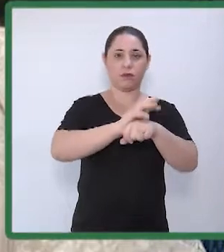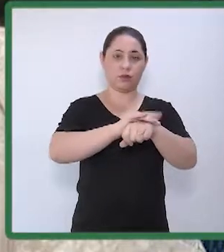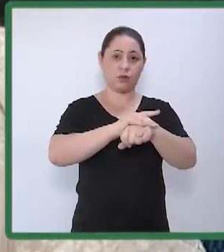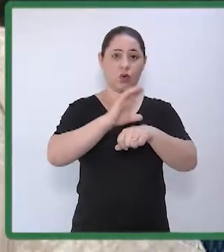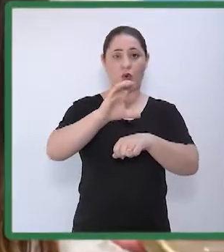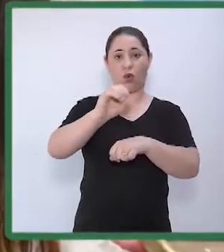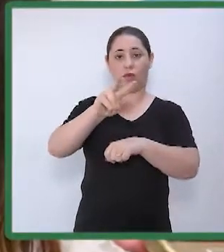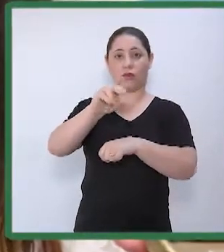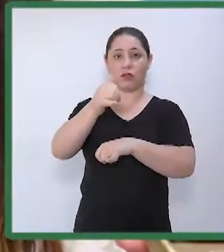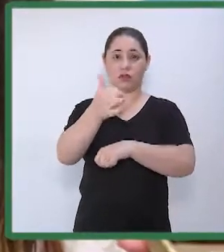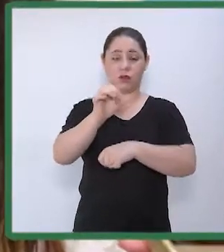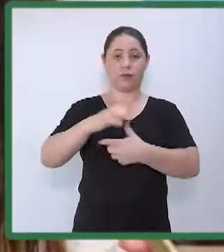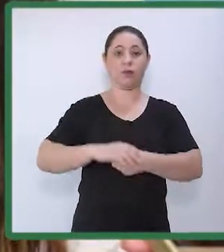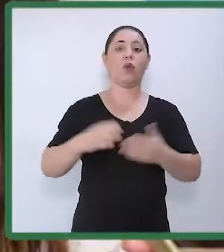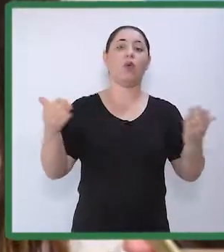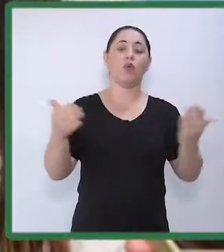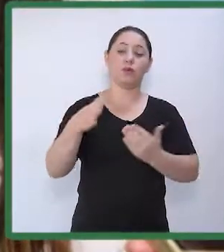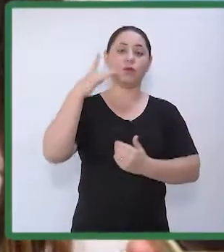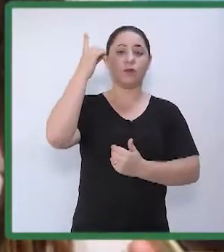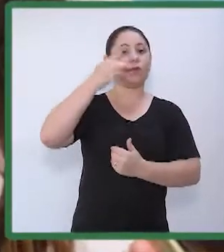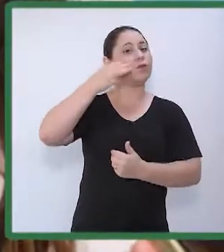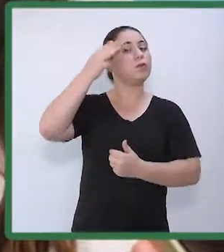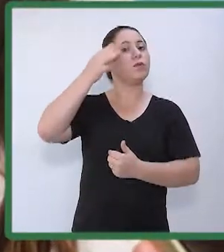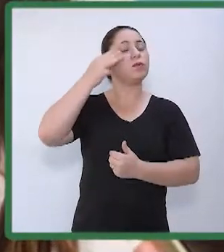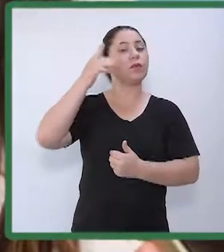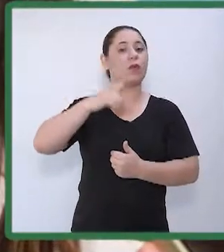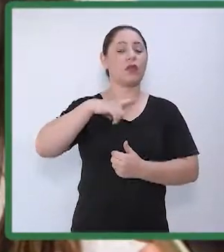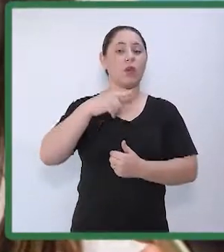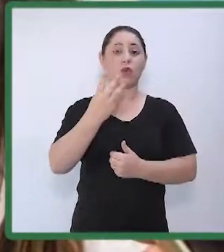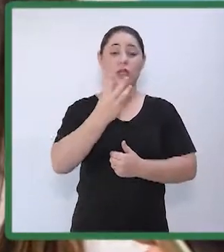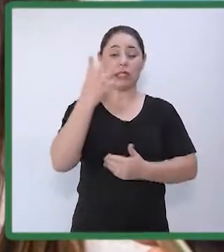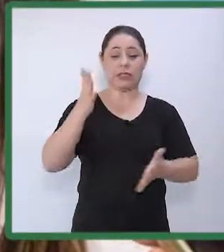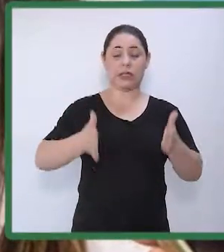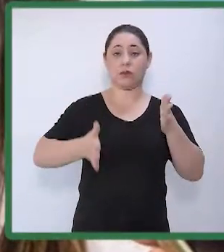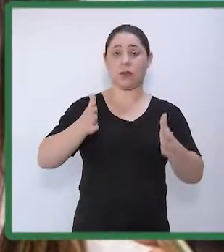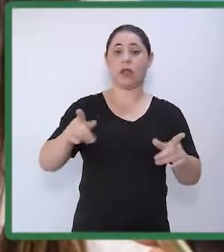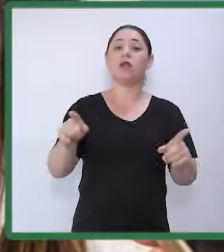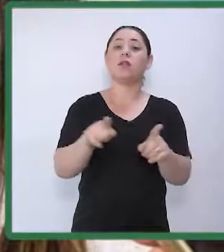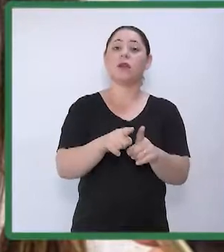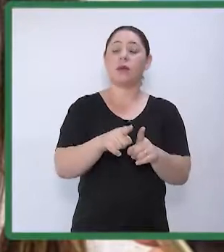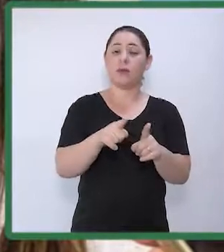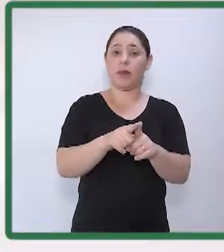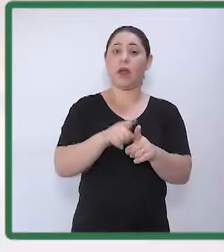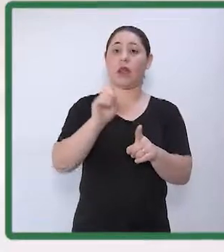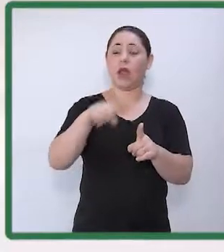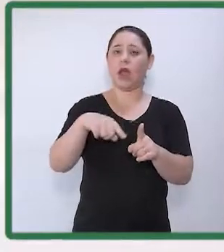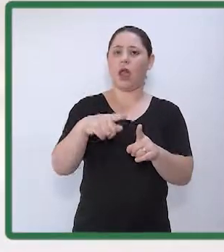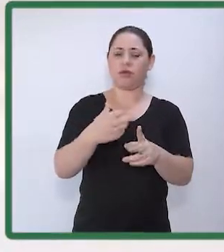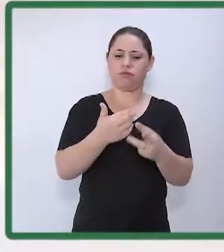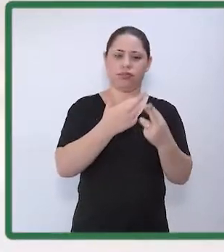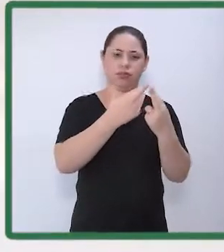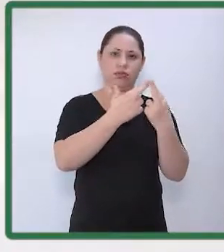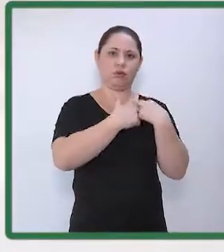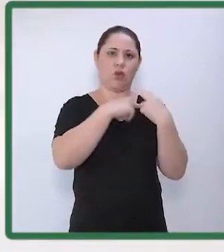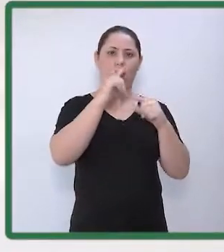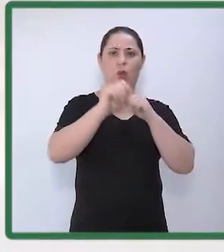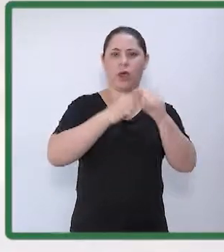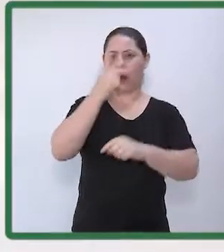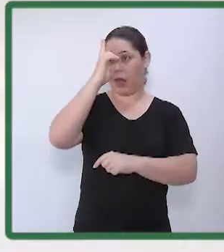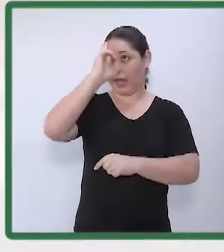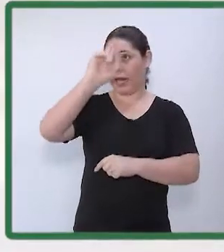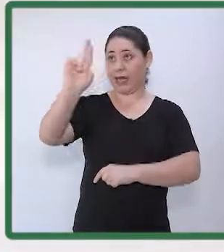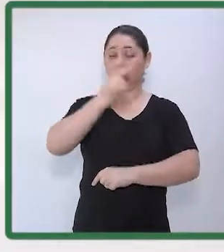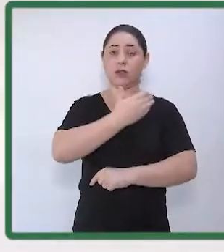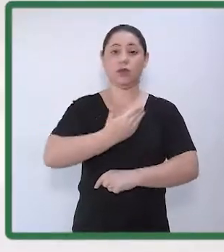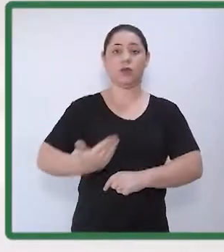da Covid-19. Atualmente, a deputada Mara exerce o terceiro mandato e também é a grande responsável de